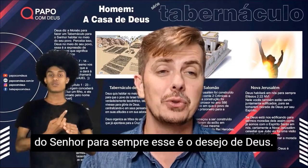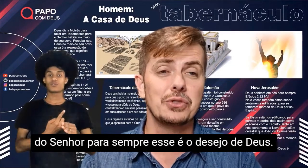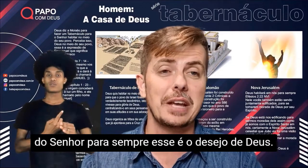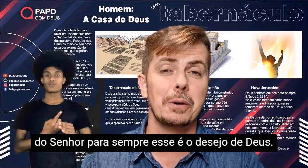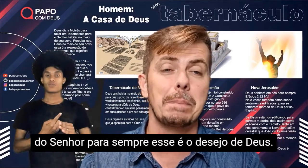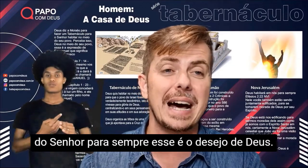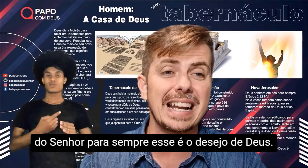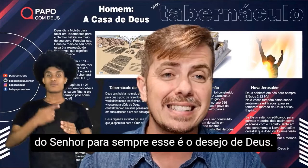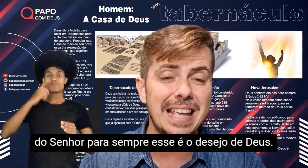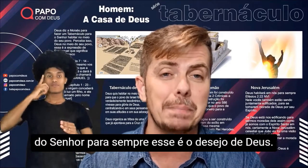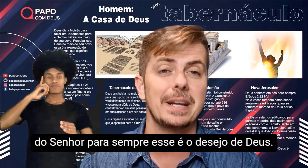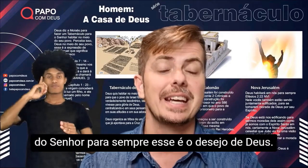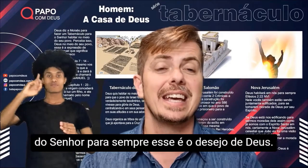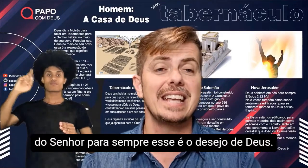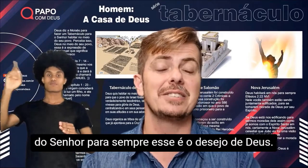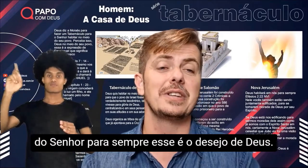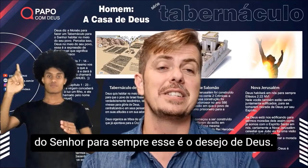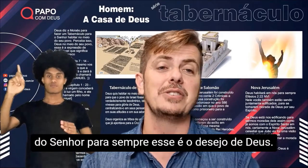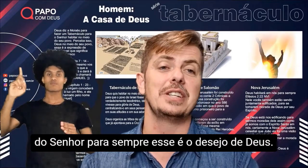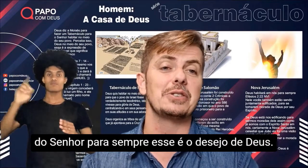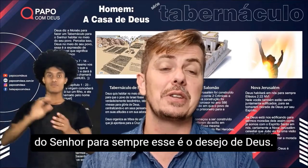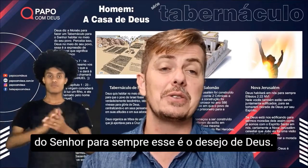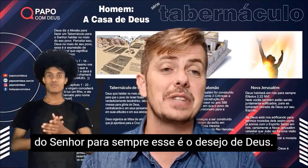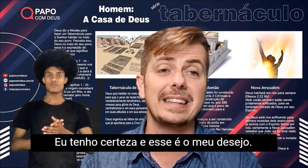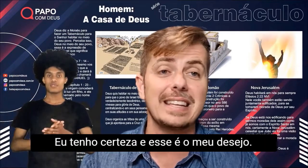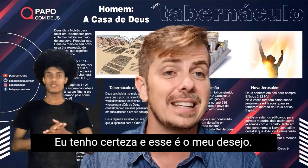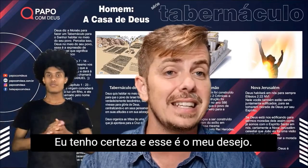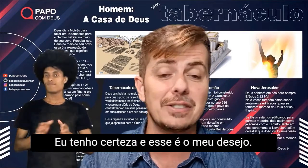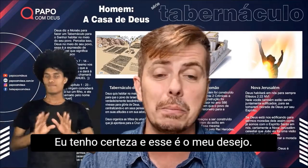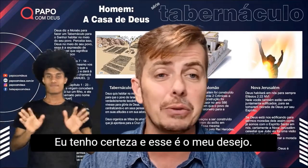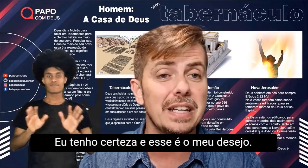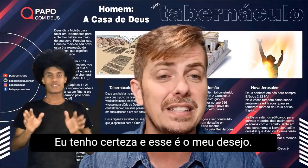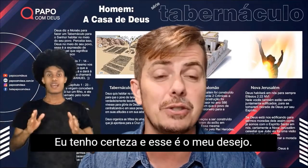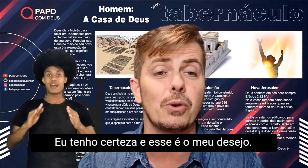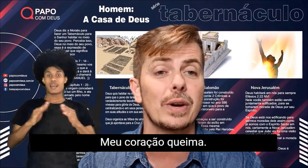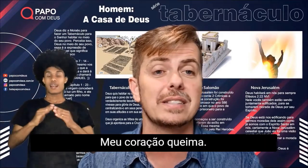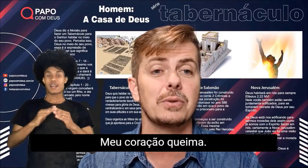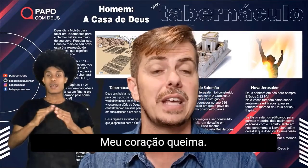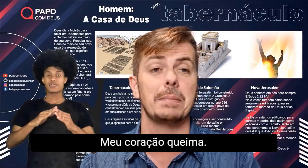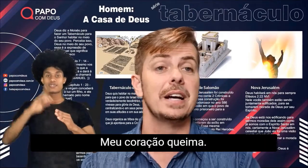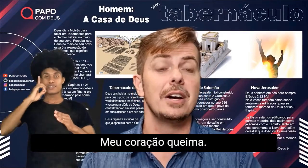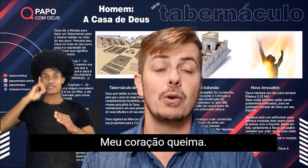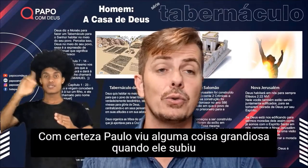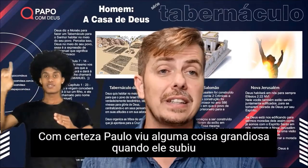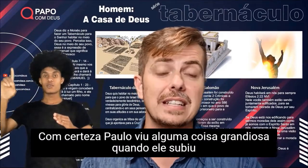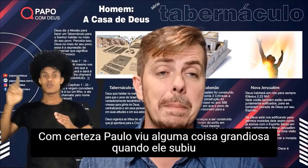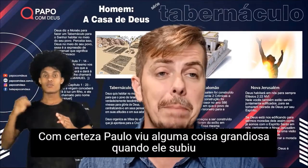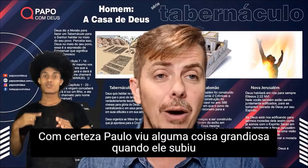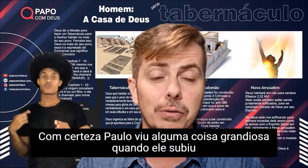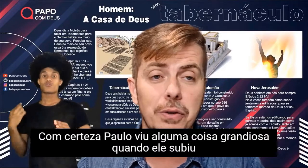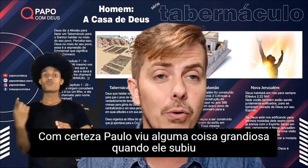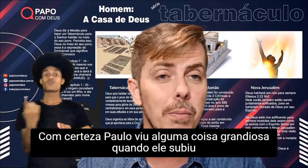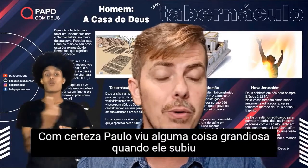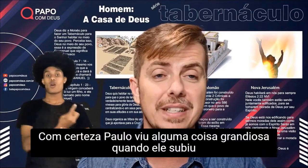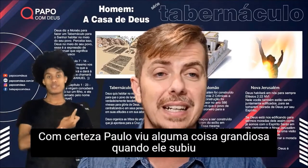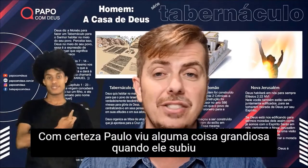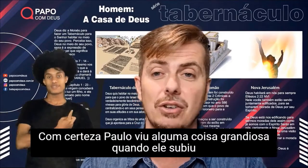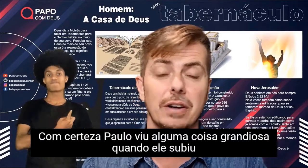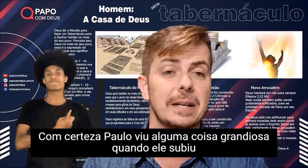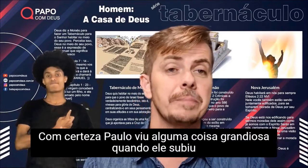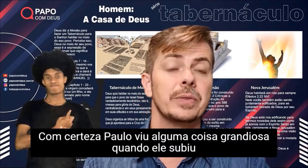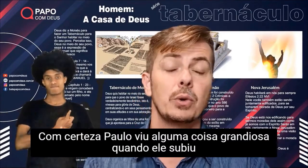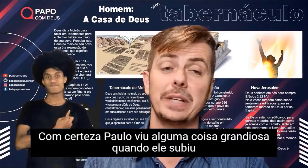habitação do Senhor para sempre. Esse é o desejo de Deus, eu tenho certeza, e esse é o meu desejo, meu coração queima. Com certeza Paulo viu alguma